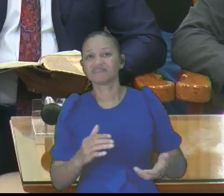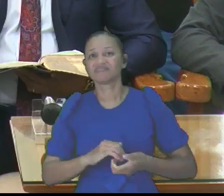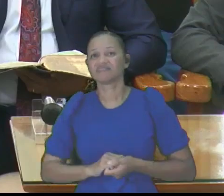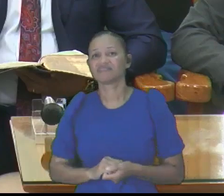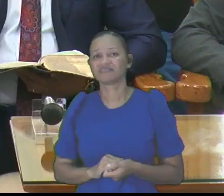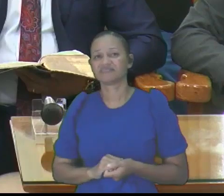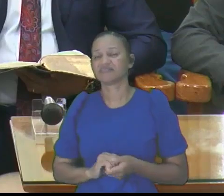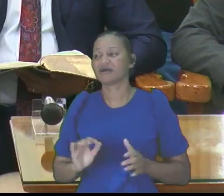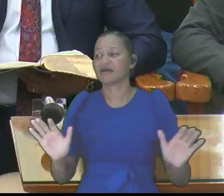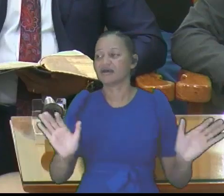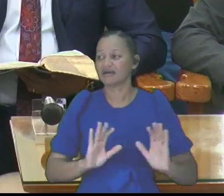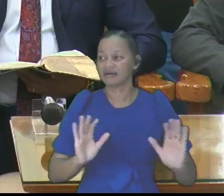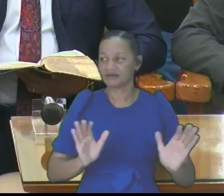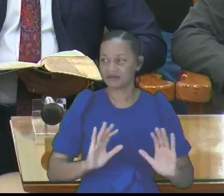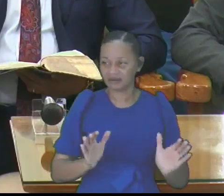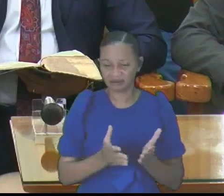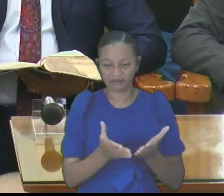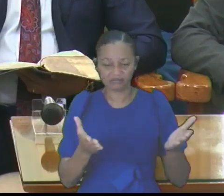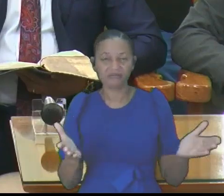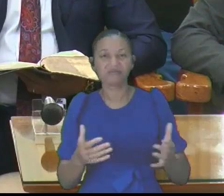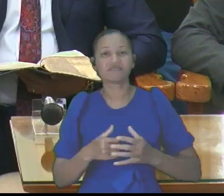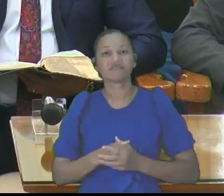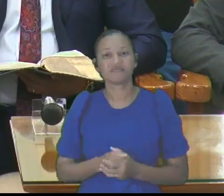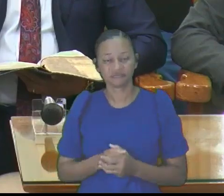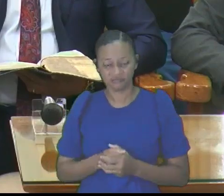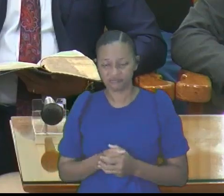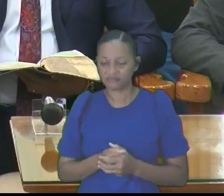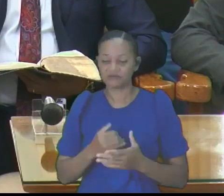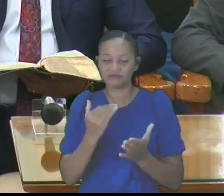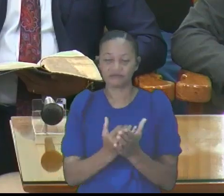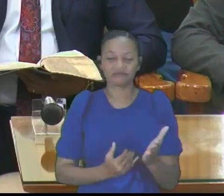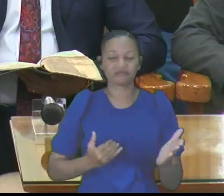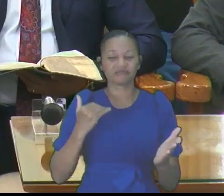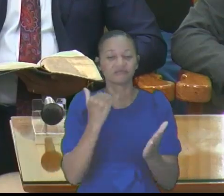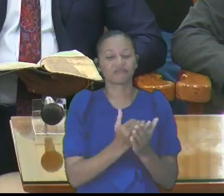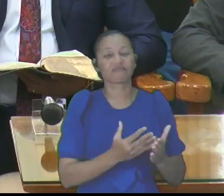é o ordinário, ali foi algo extraordinário.